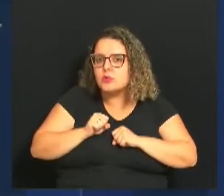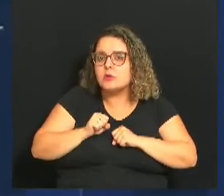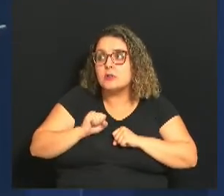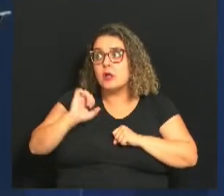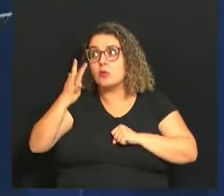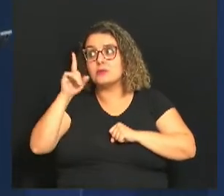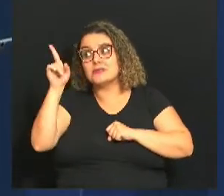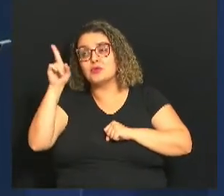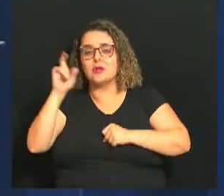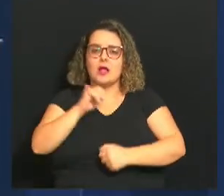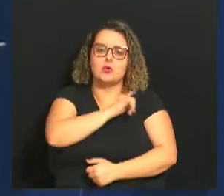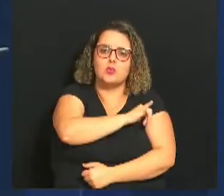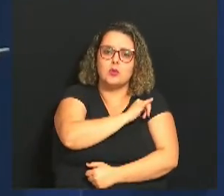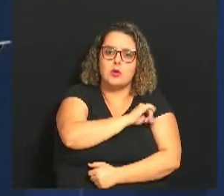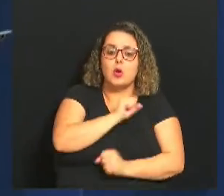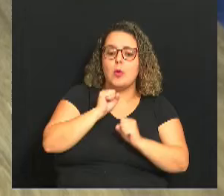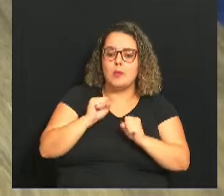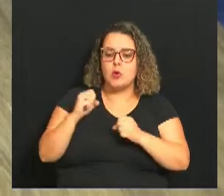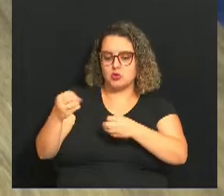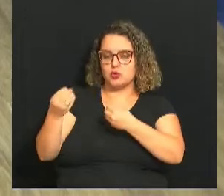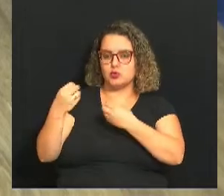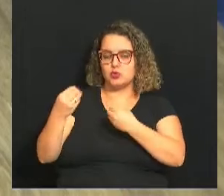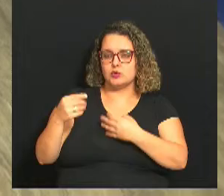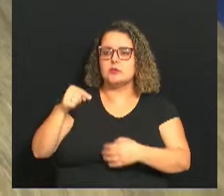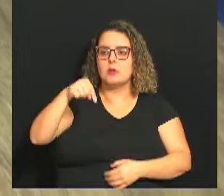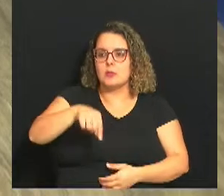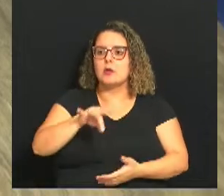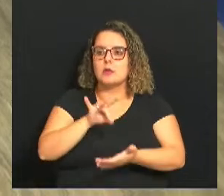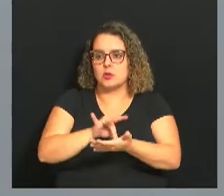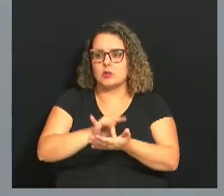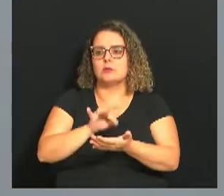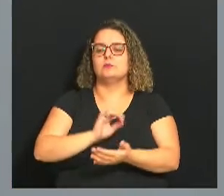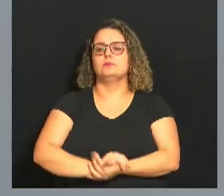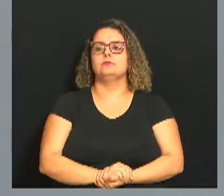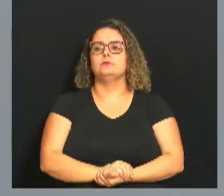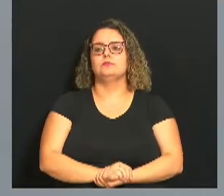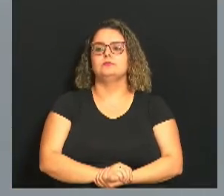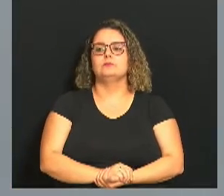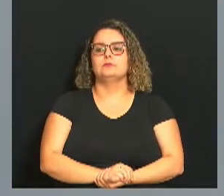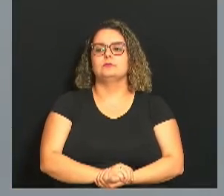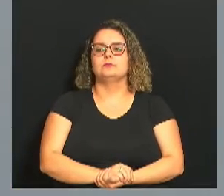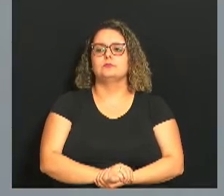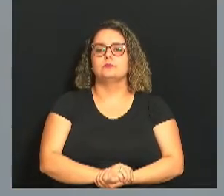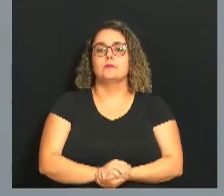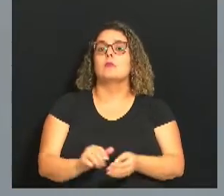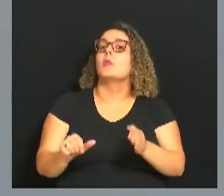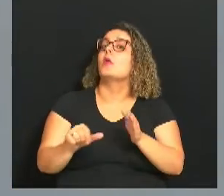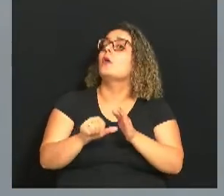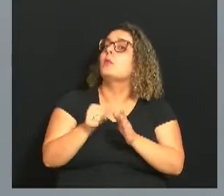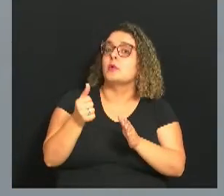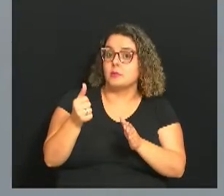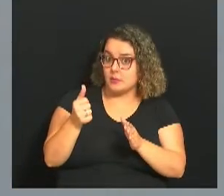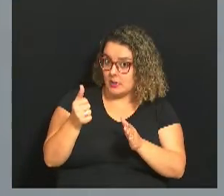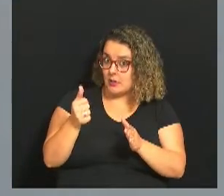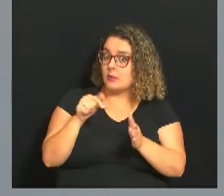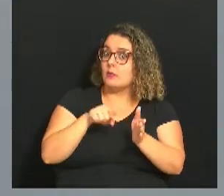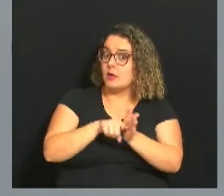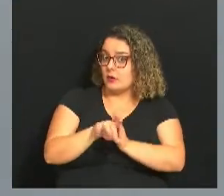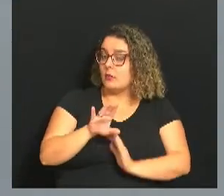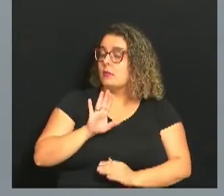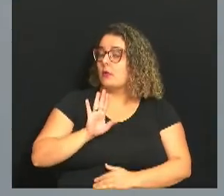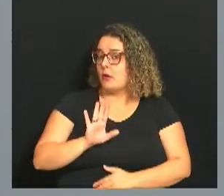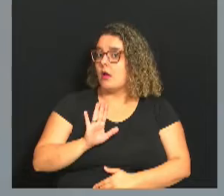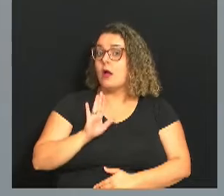nós aqui dentro da nossa realidade? Aí eu acho que a primeira questão que é importante é a gente entender